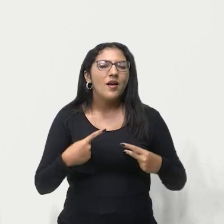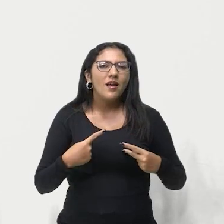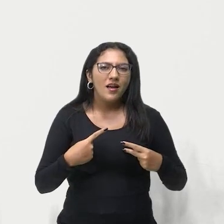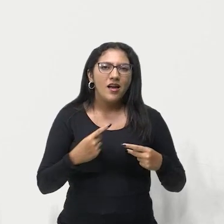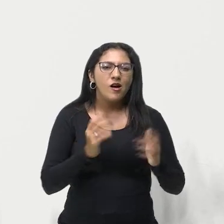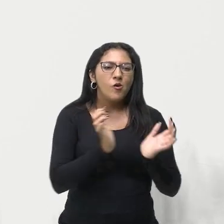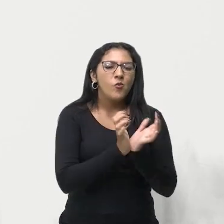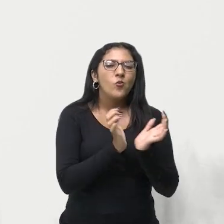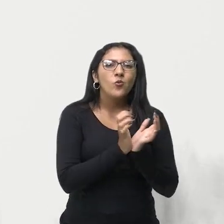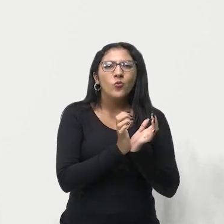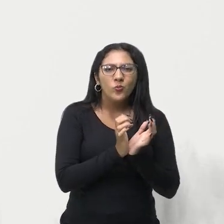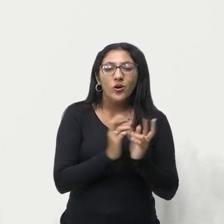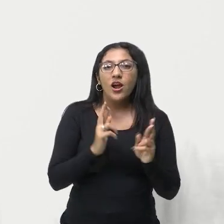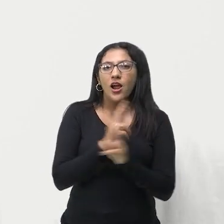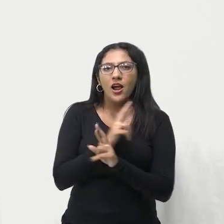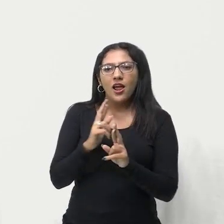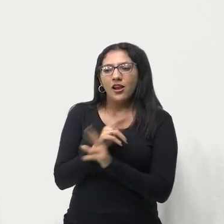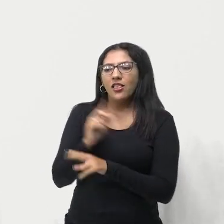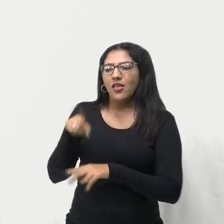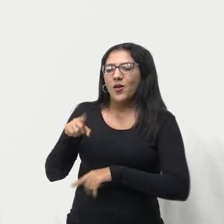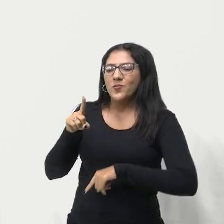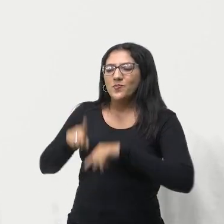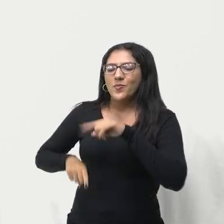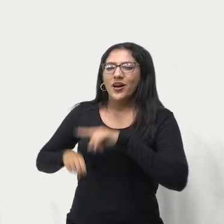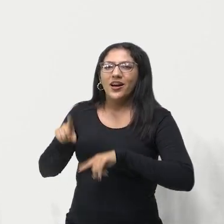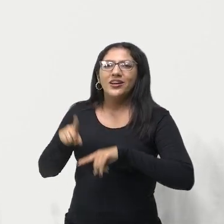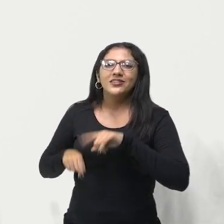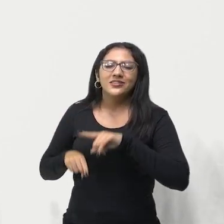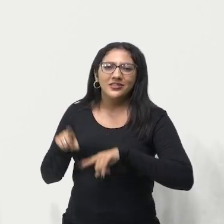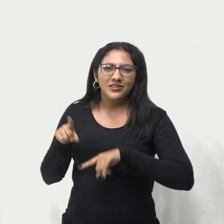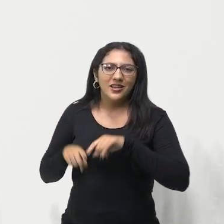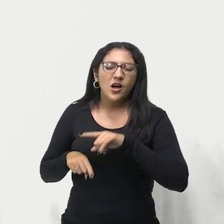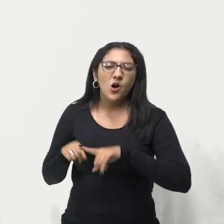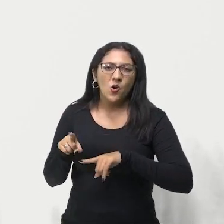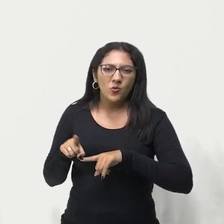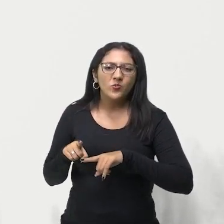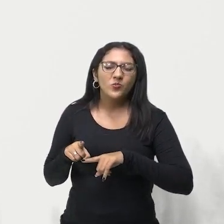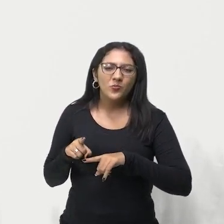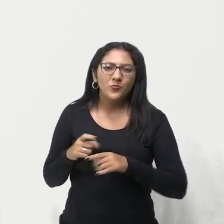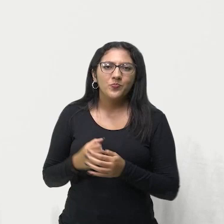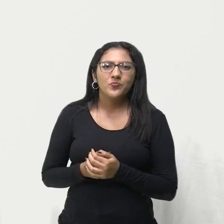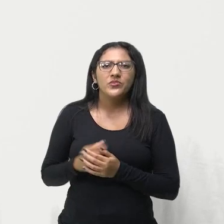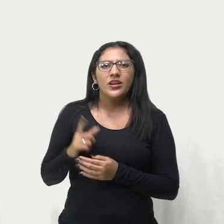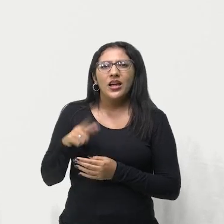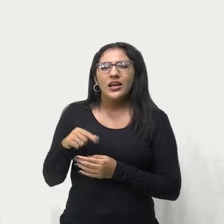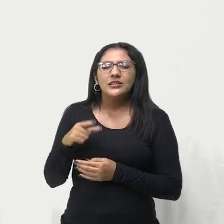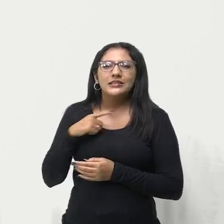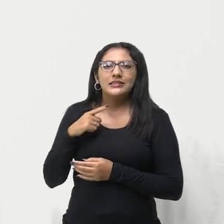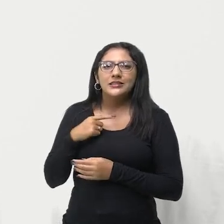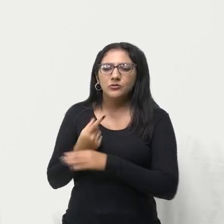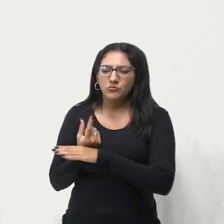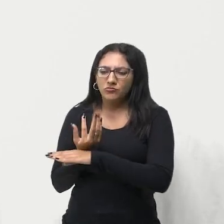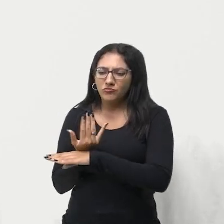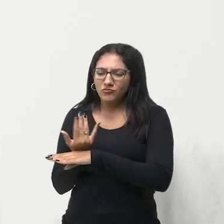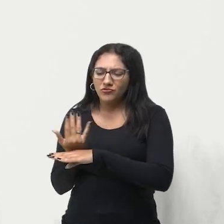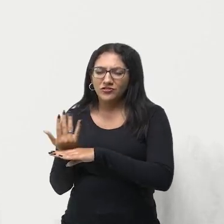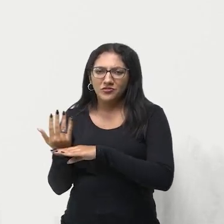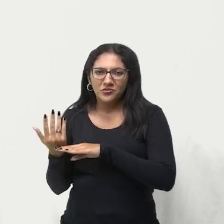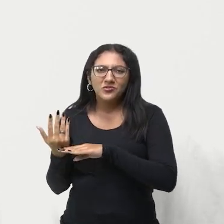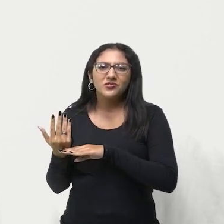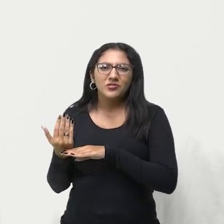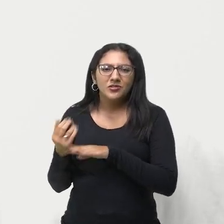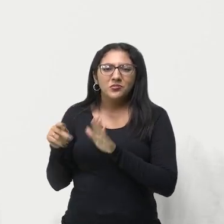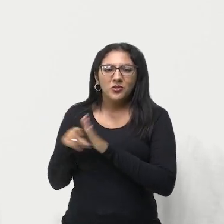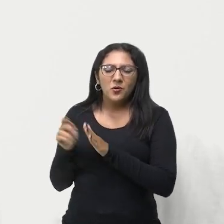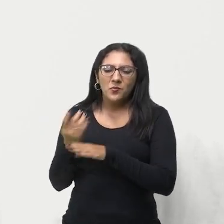seres humanos às talas, que são objetos, vamos dizer assim, na verdade são vegetais,